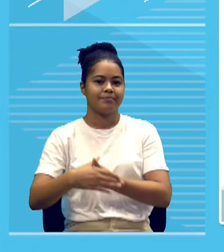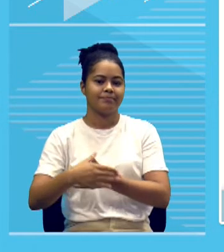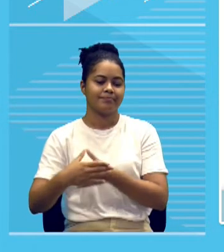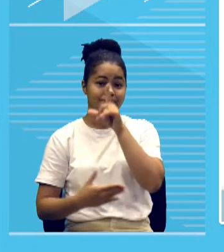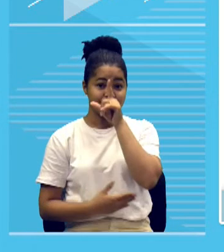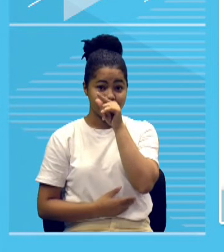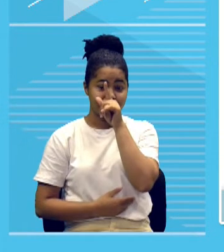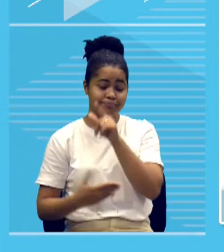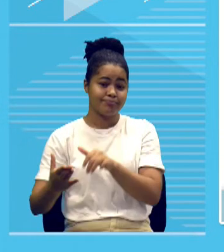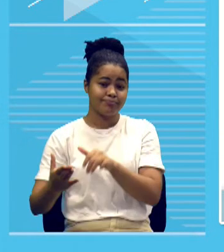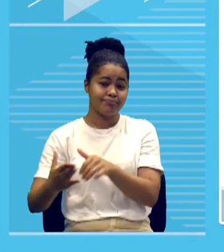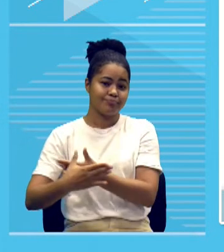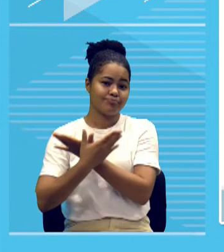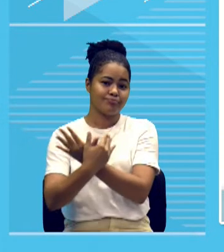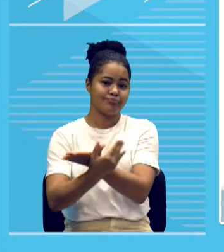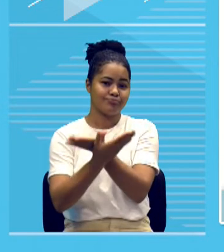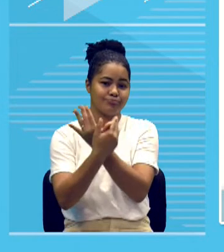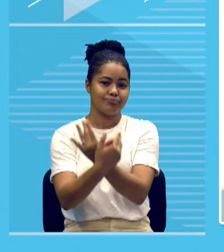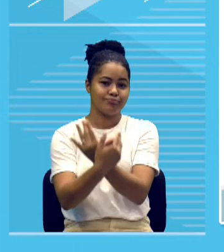voando